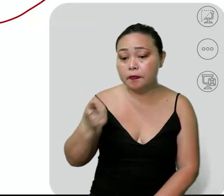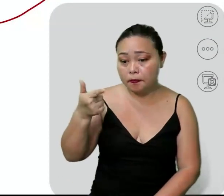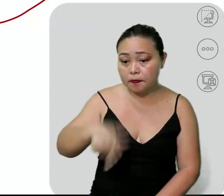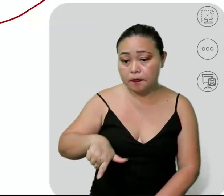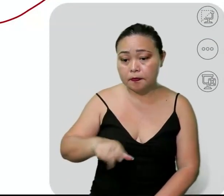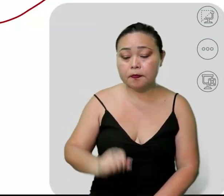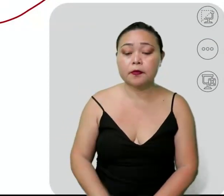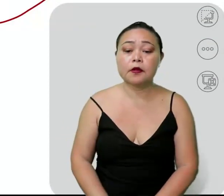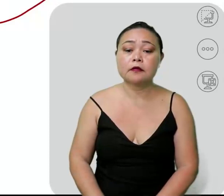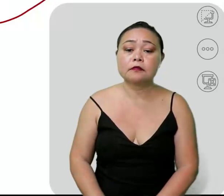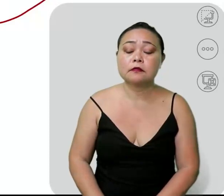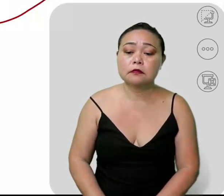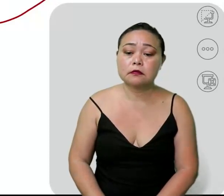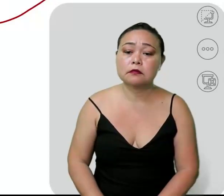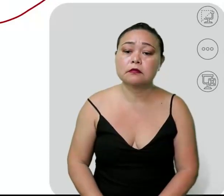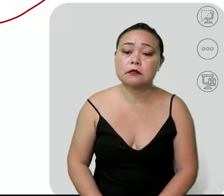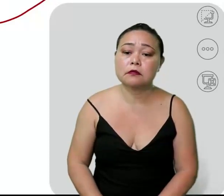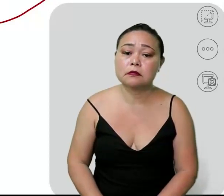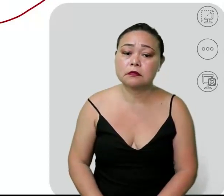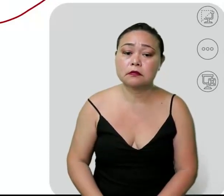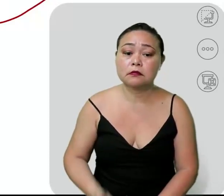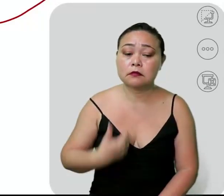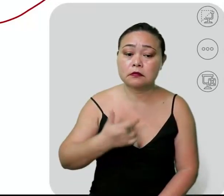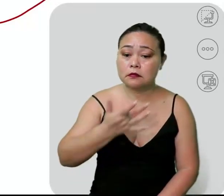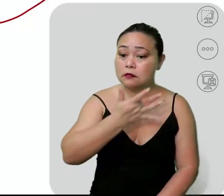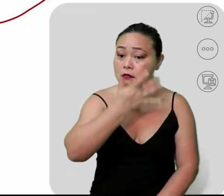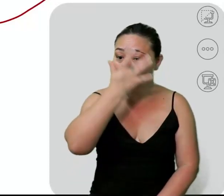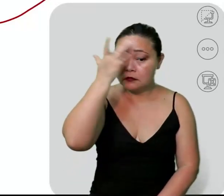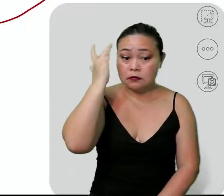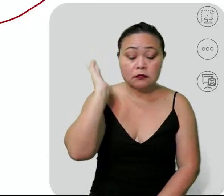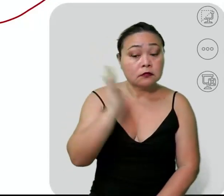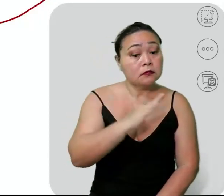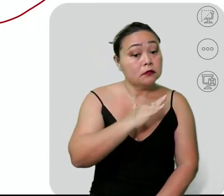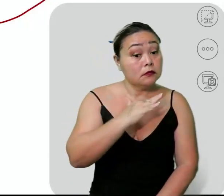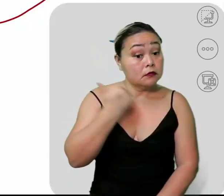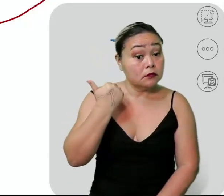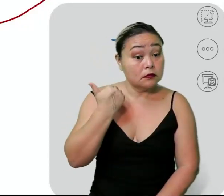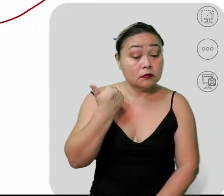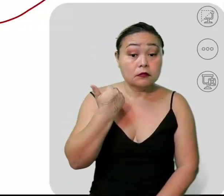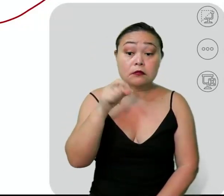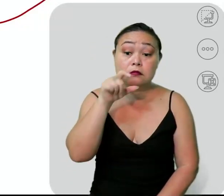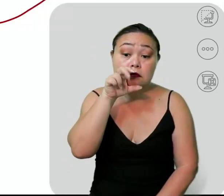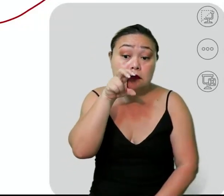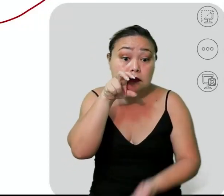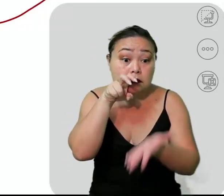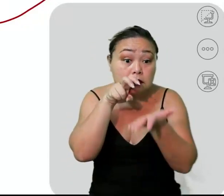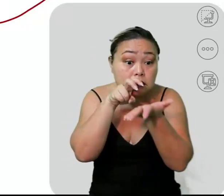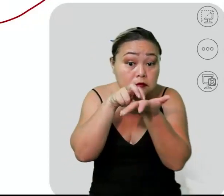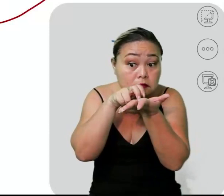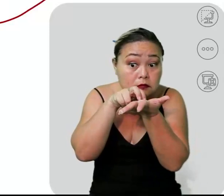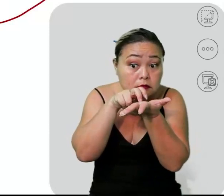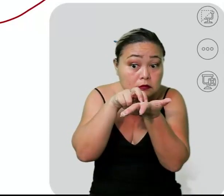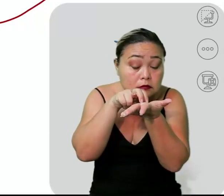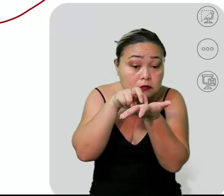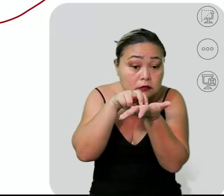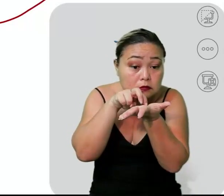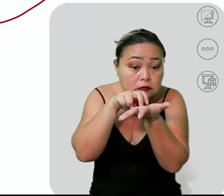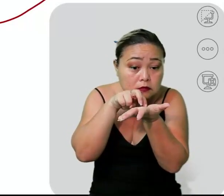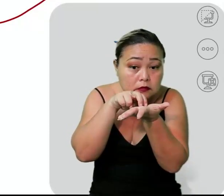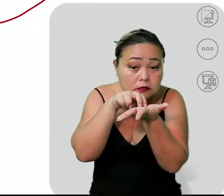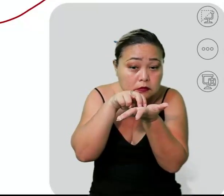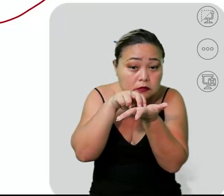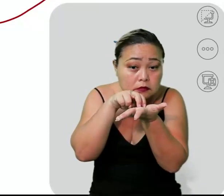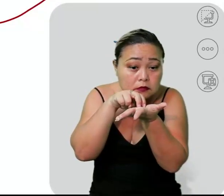novamente, olha só, a pessoa morreu e o rato tá vindo aqui, ó.